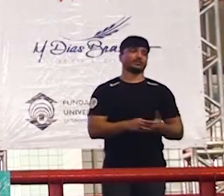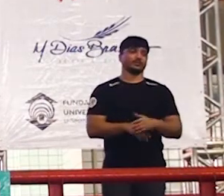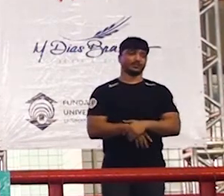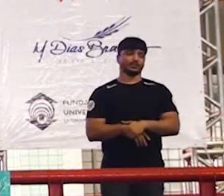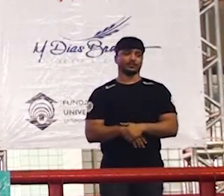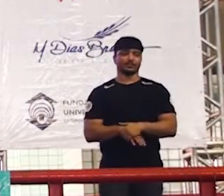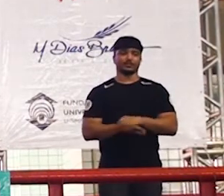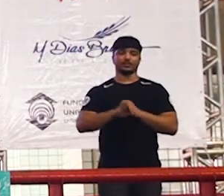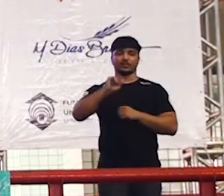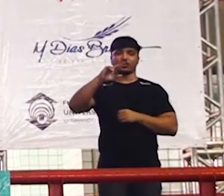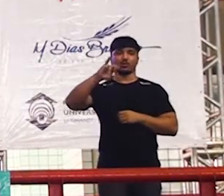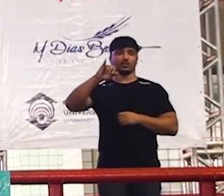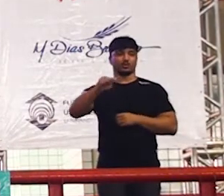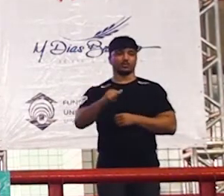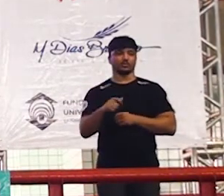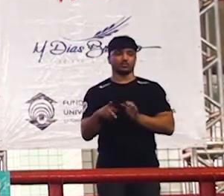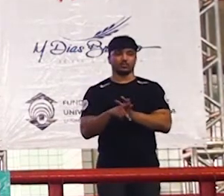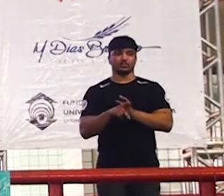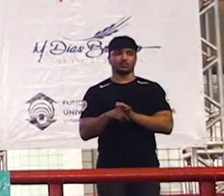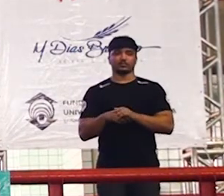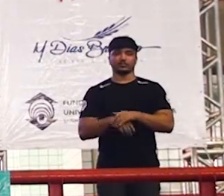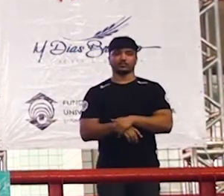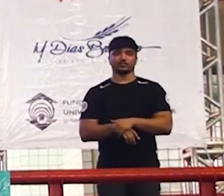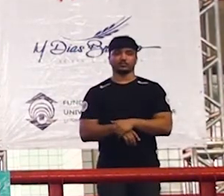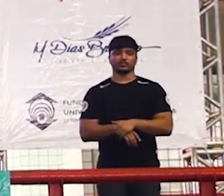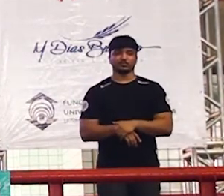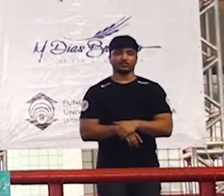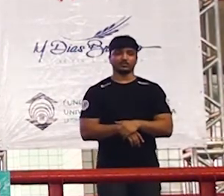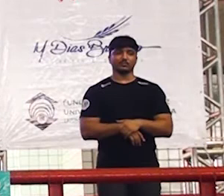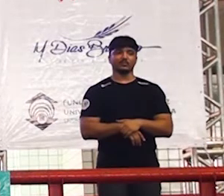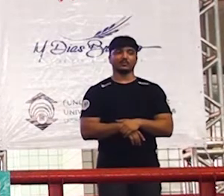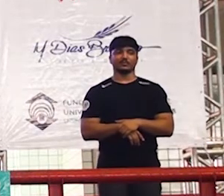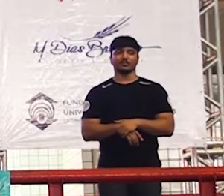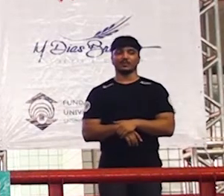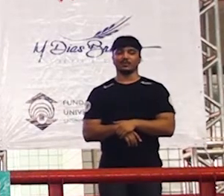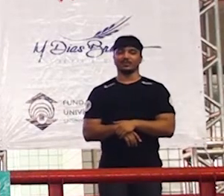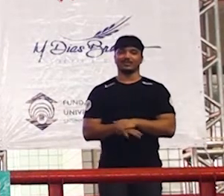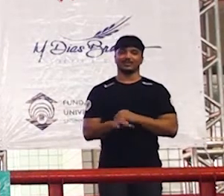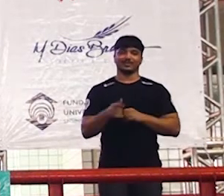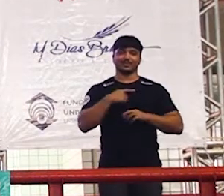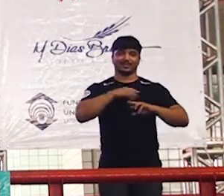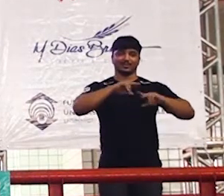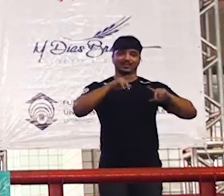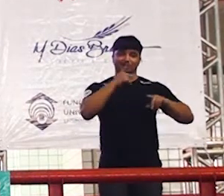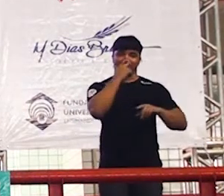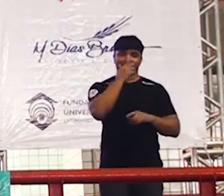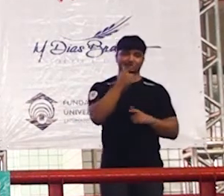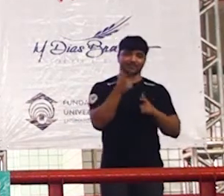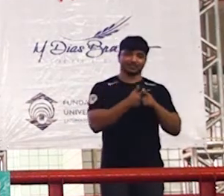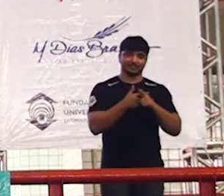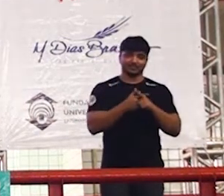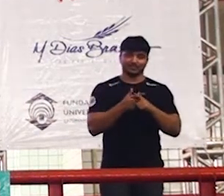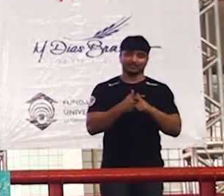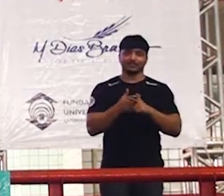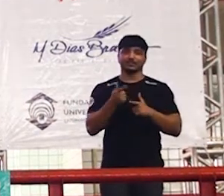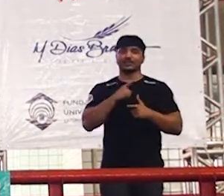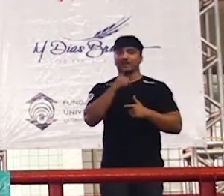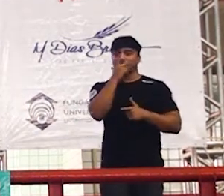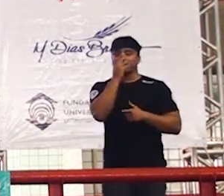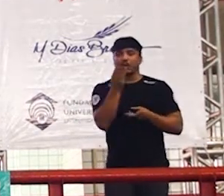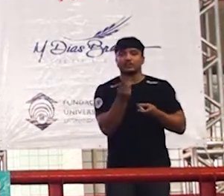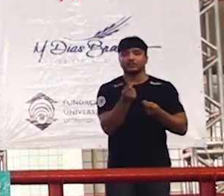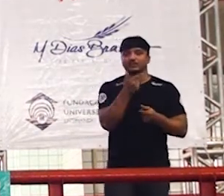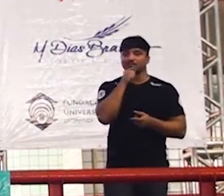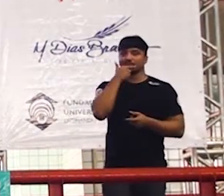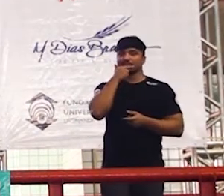destino. É o tipo de situação que você olha e mesmo ela sendo meio, vamos dizer, trágica, você dá